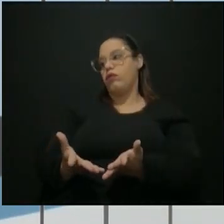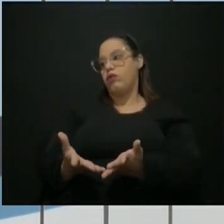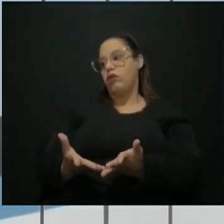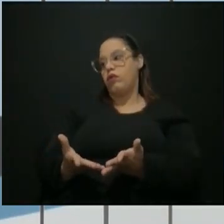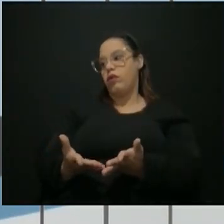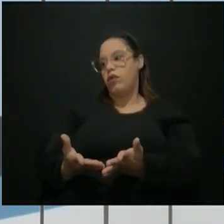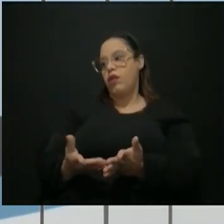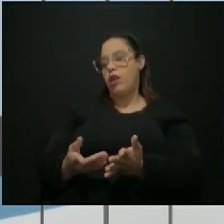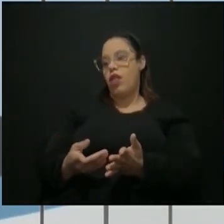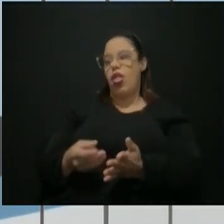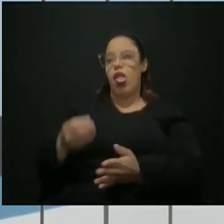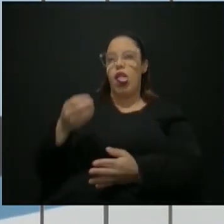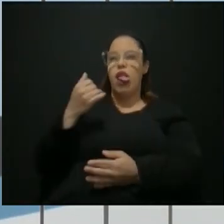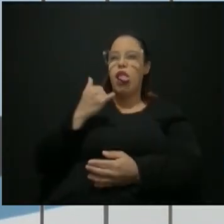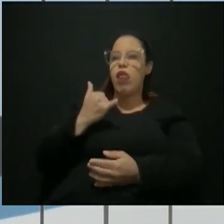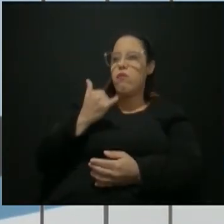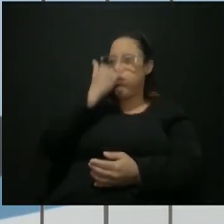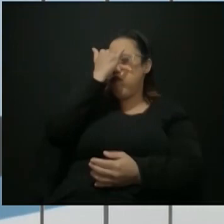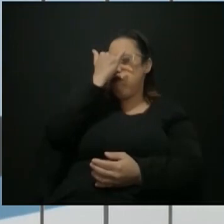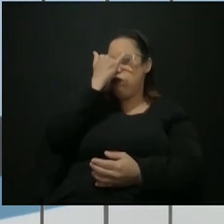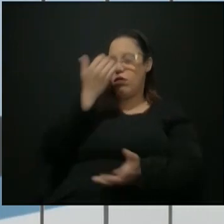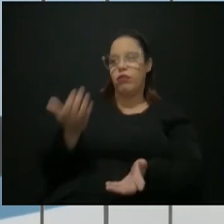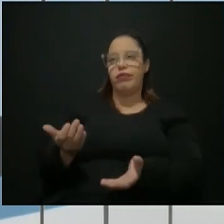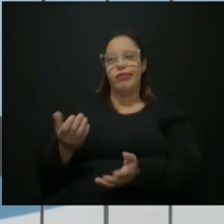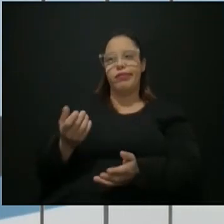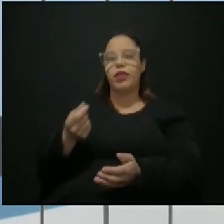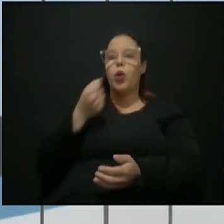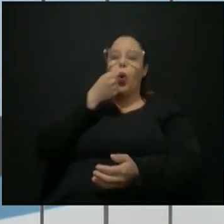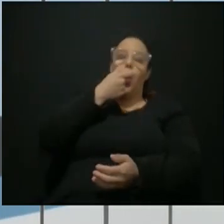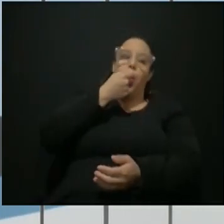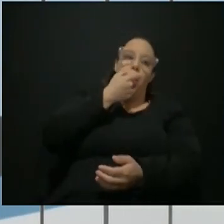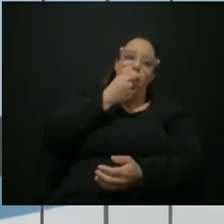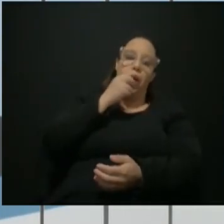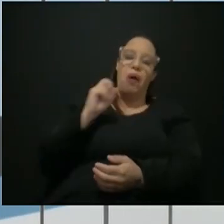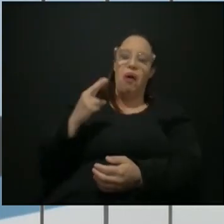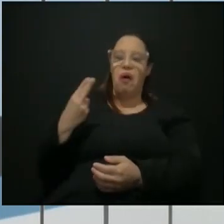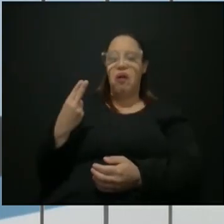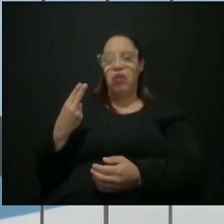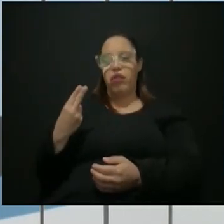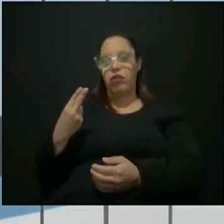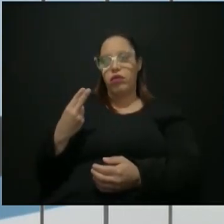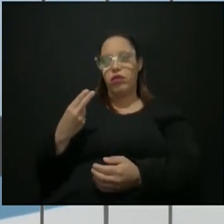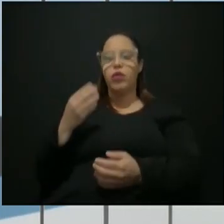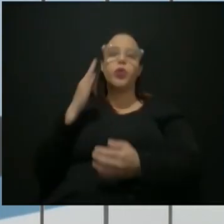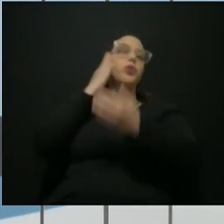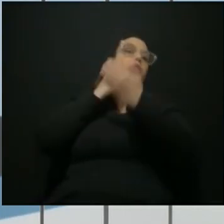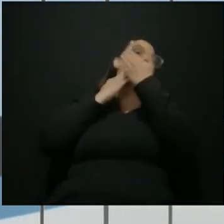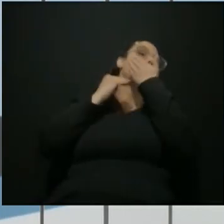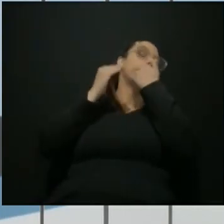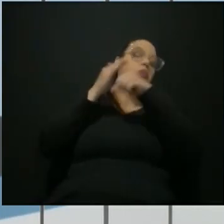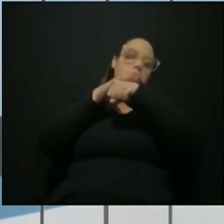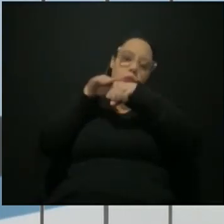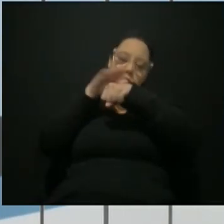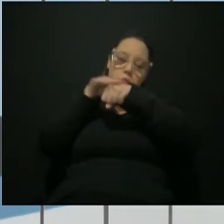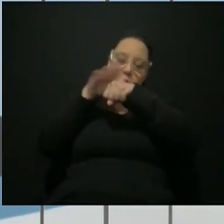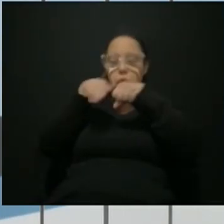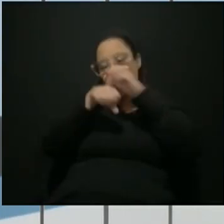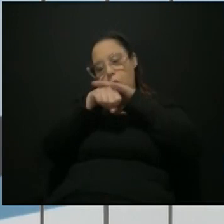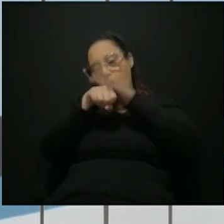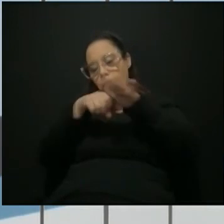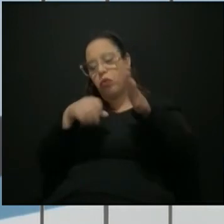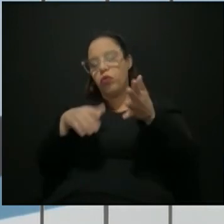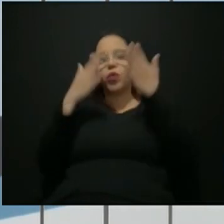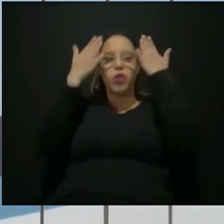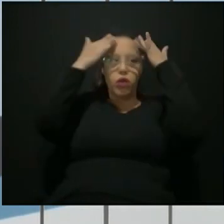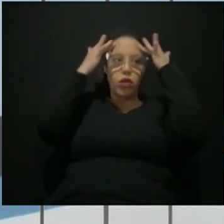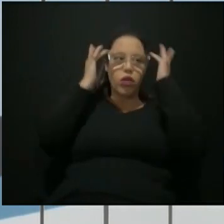também, determinados medicamentos ou cremes, né, produtos cosméticos que